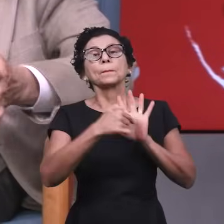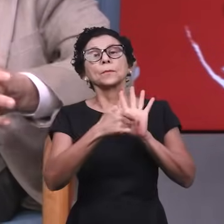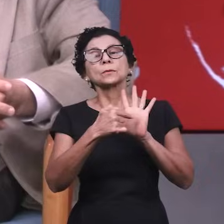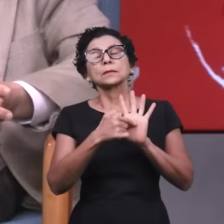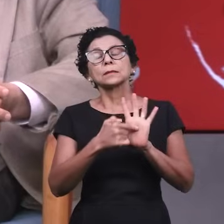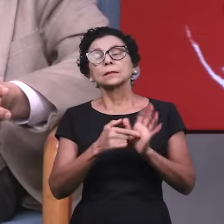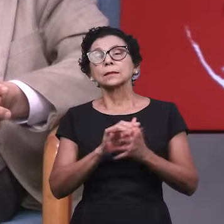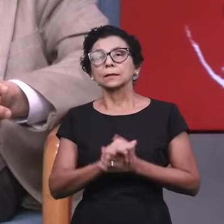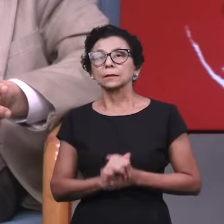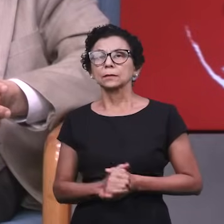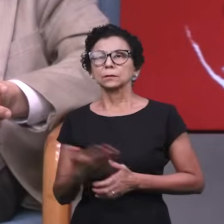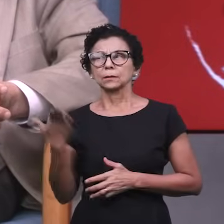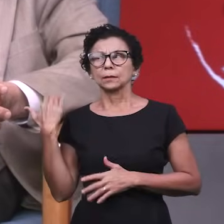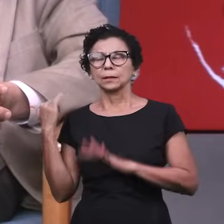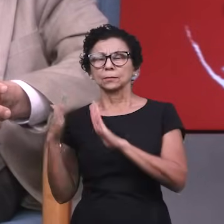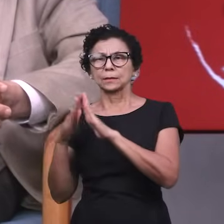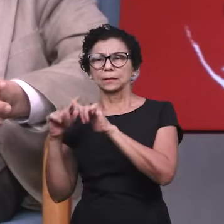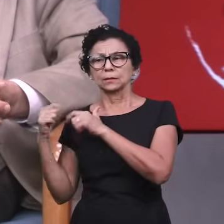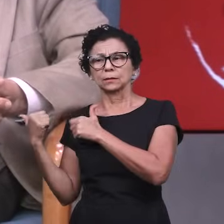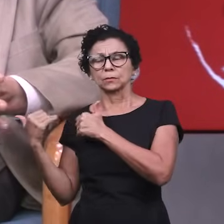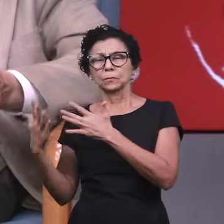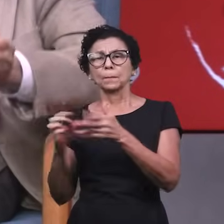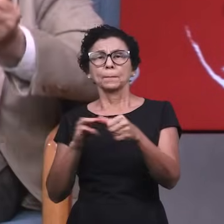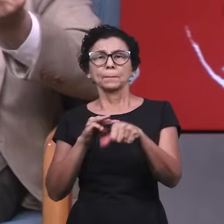como era o ministério na igreja primitiva.